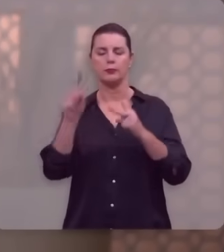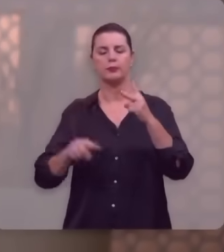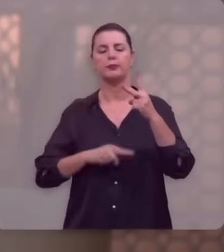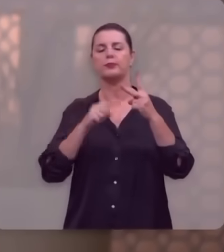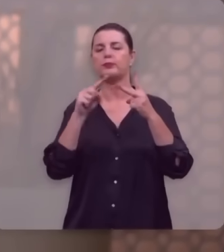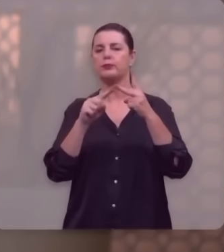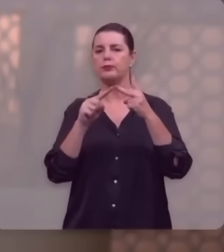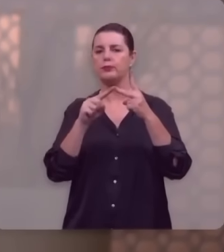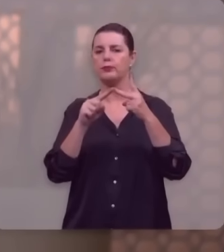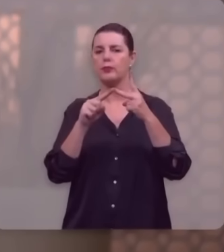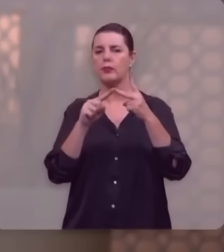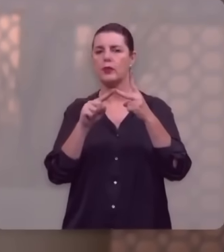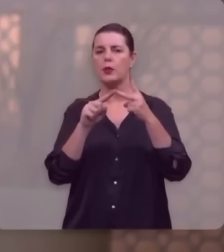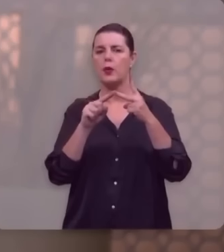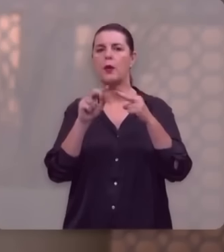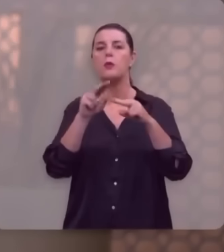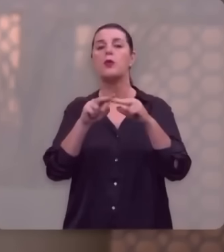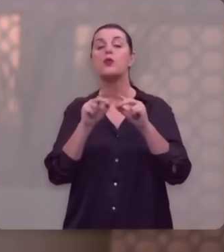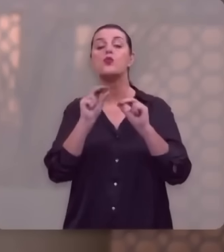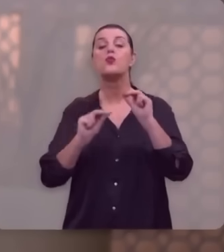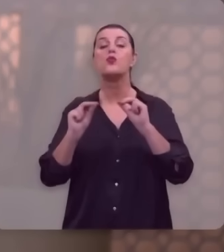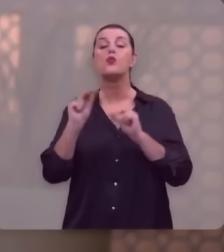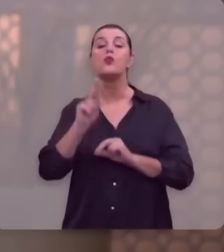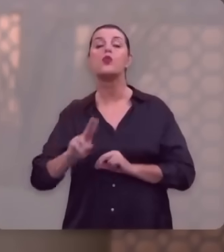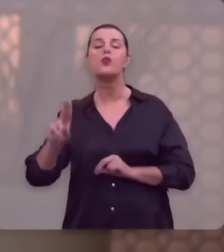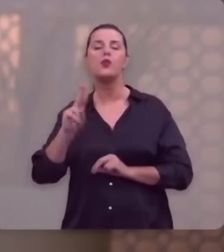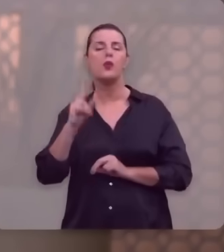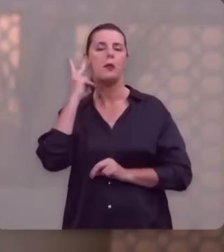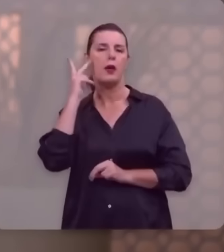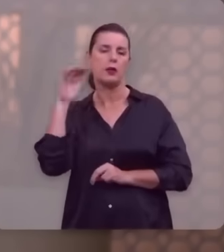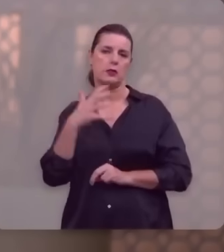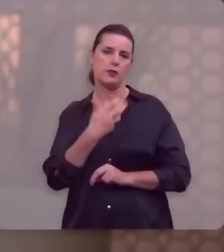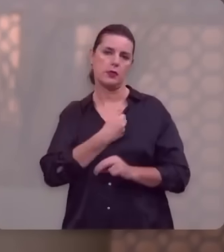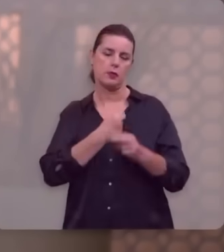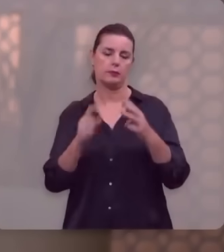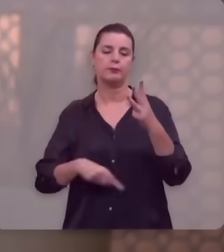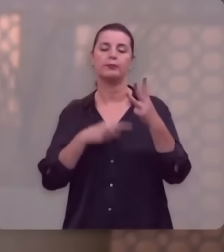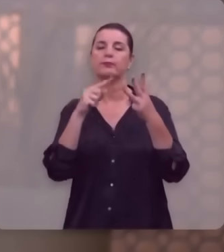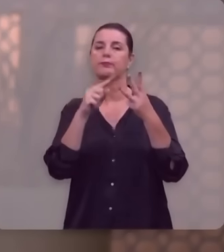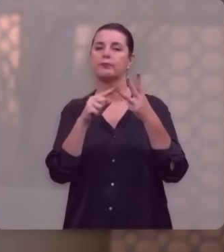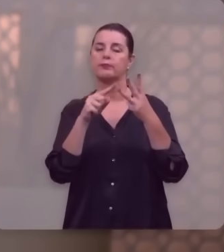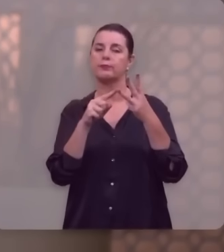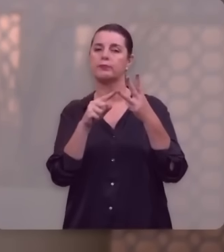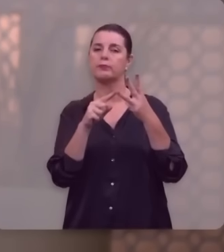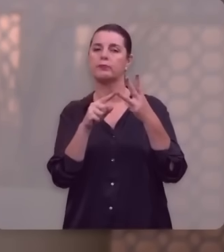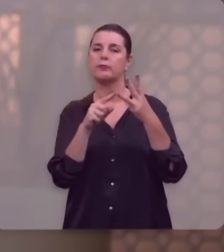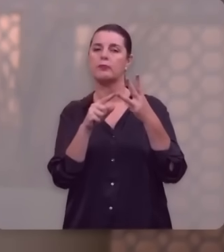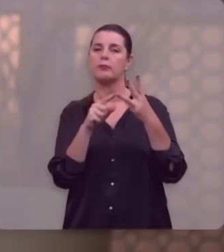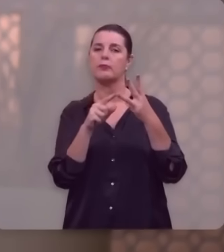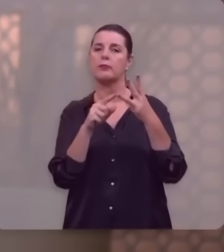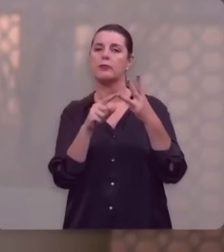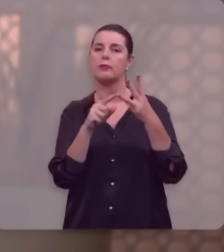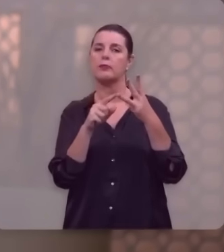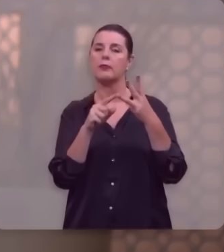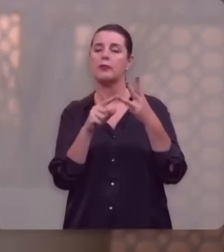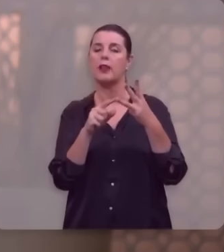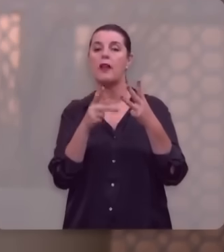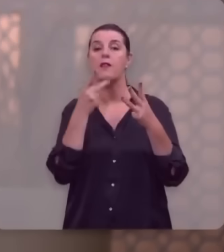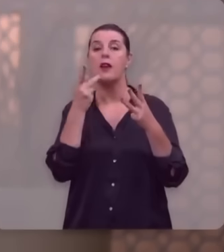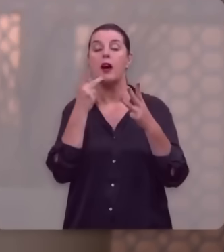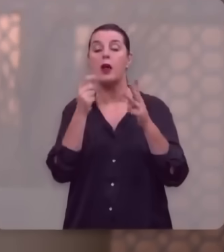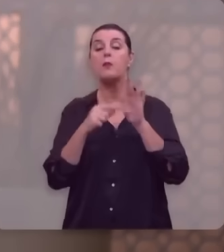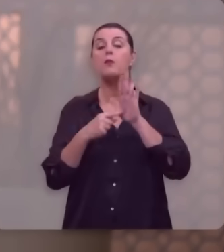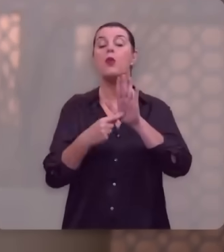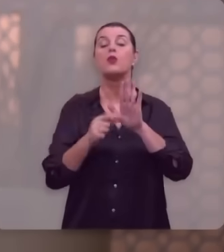lugar ele trata do instrumento da salvação e em terceiro lugar ele trata da